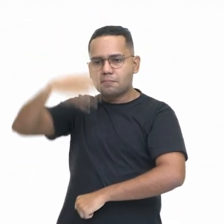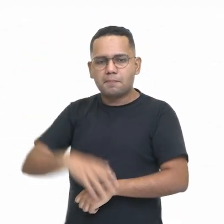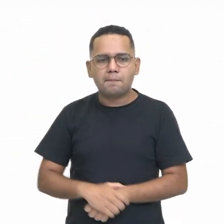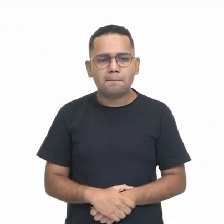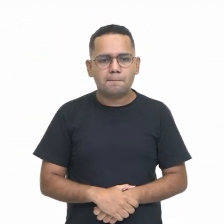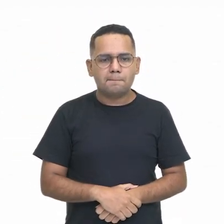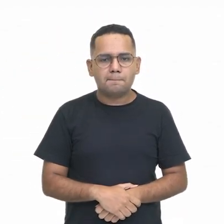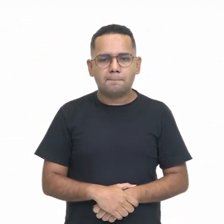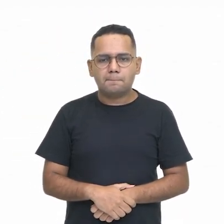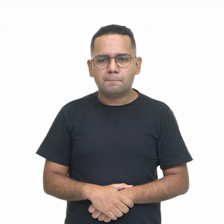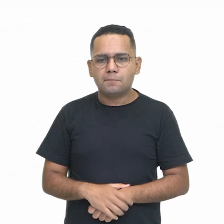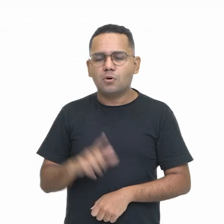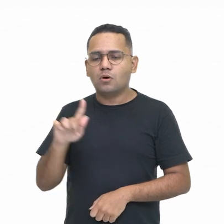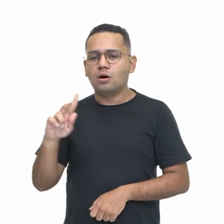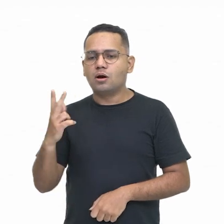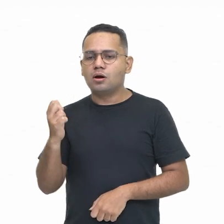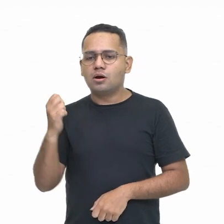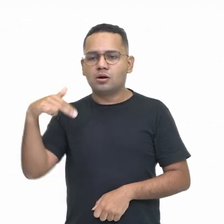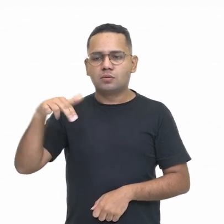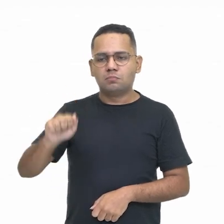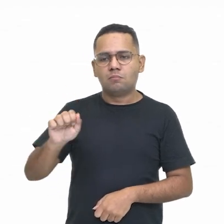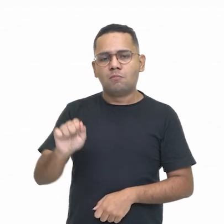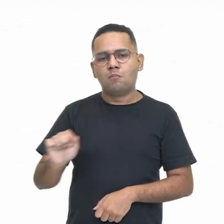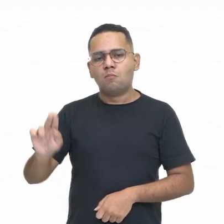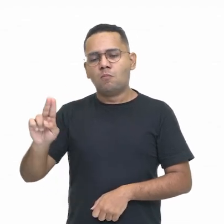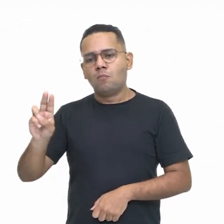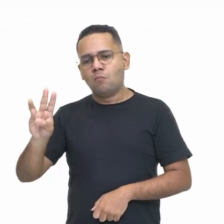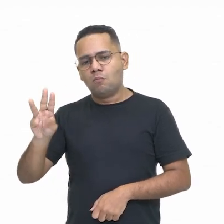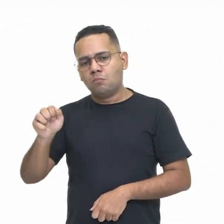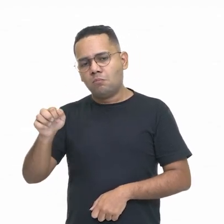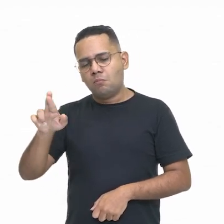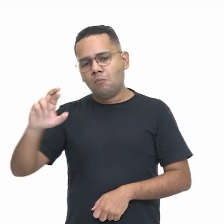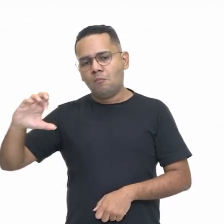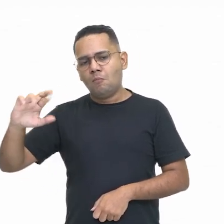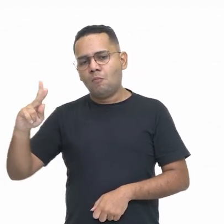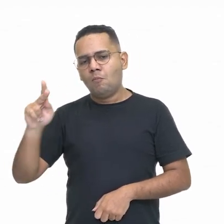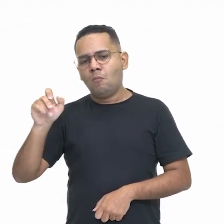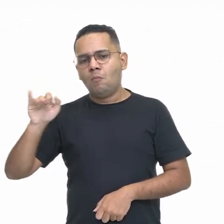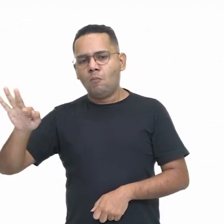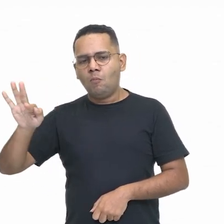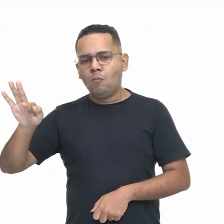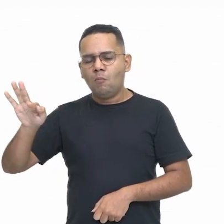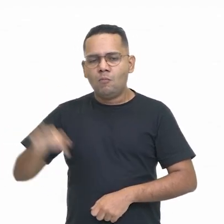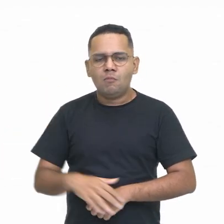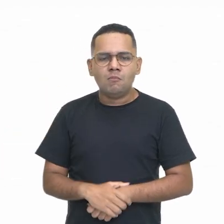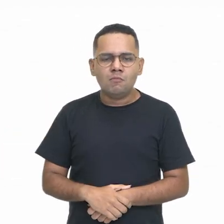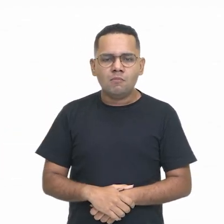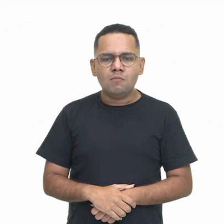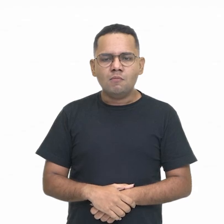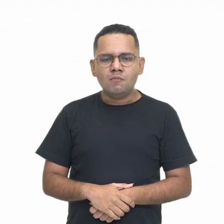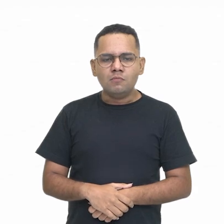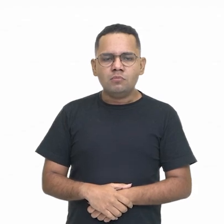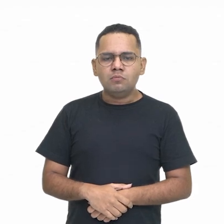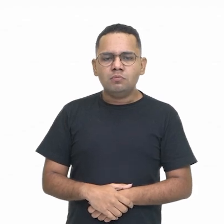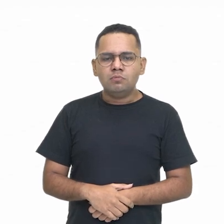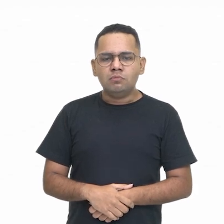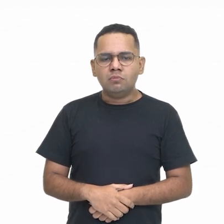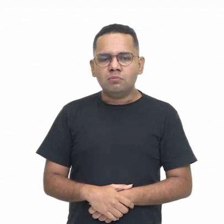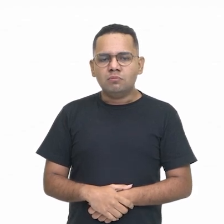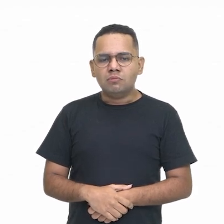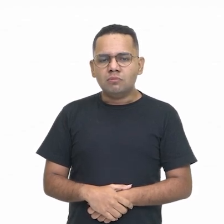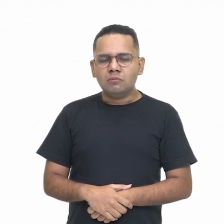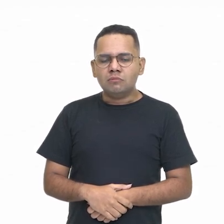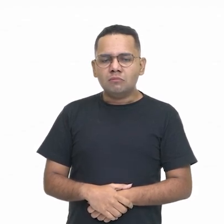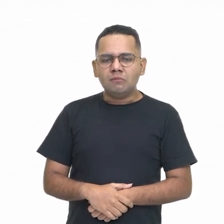conhecido como Gana, ou War Chief, né, na tradução literal, né, o chefe da guerra.